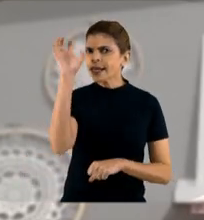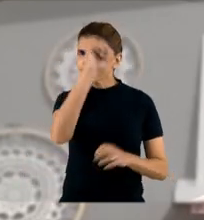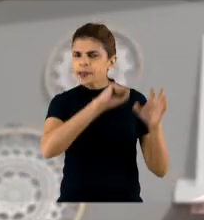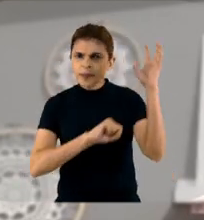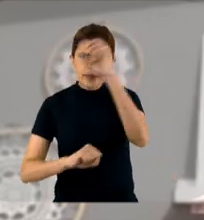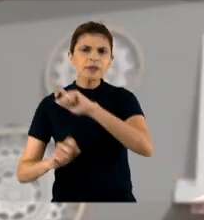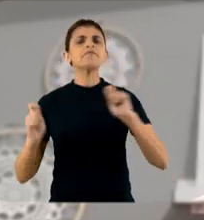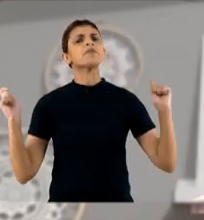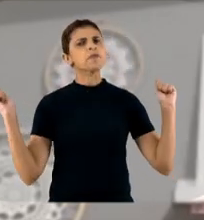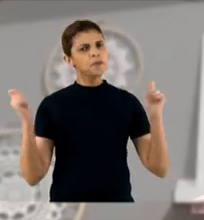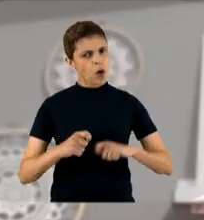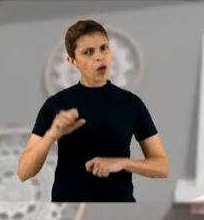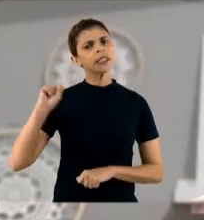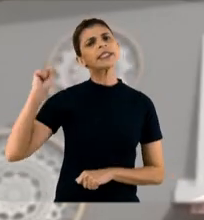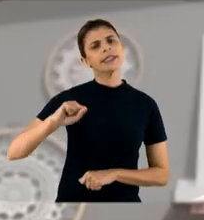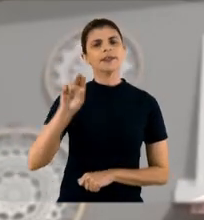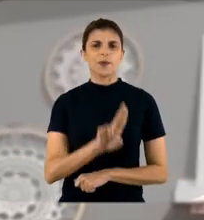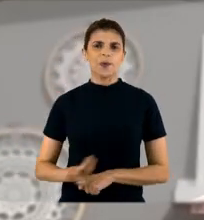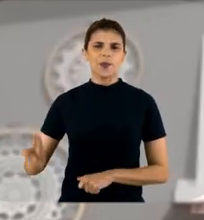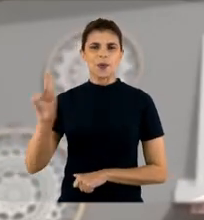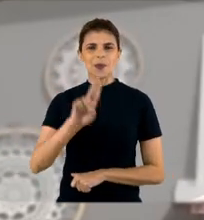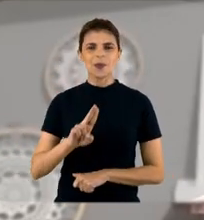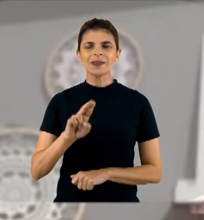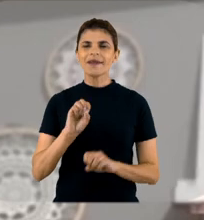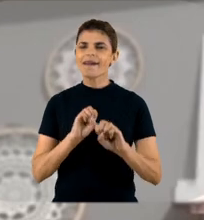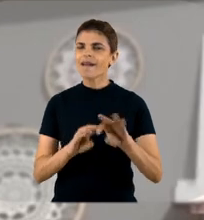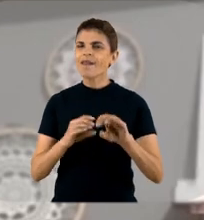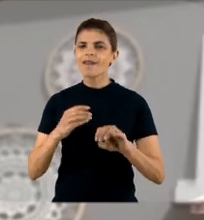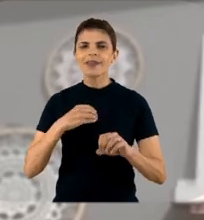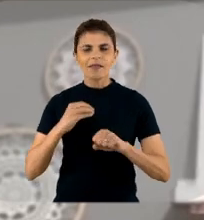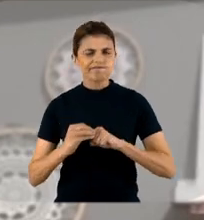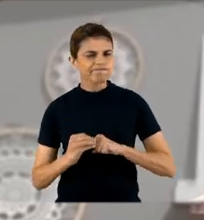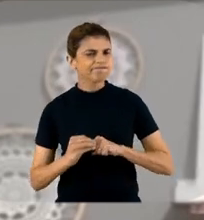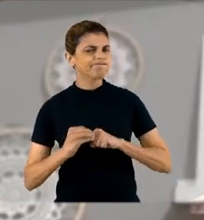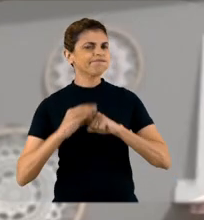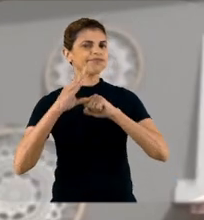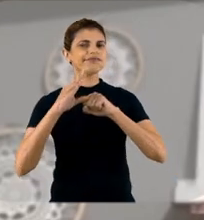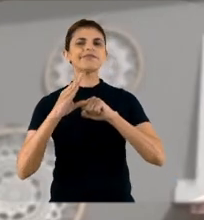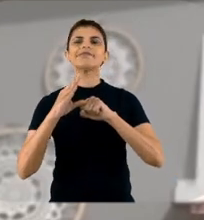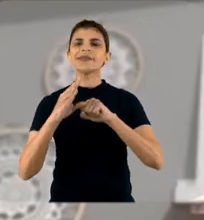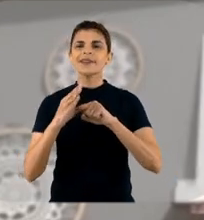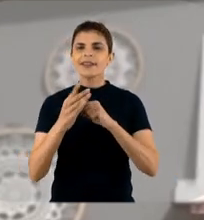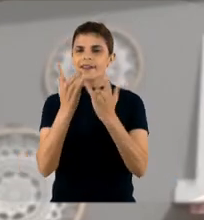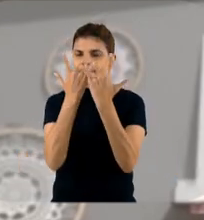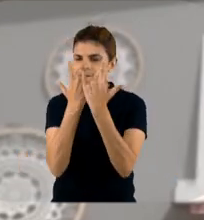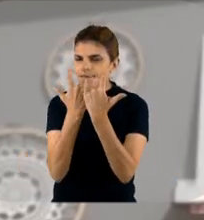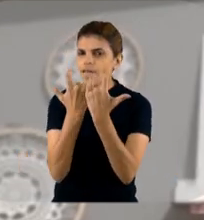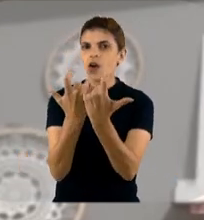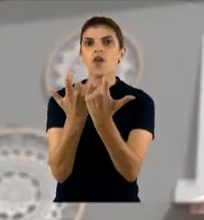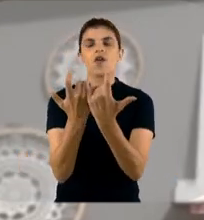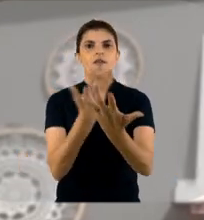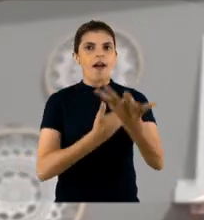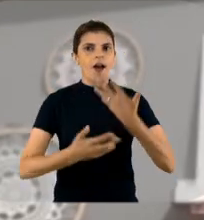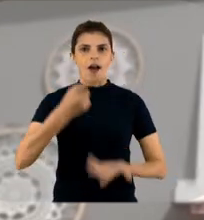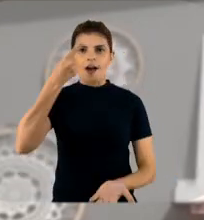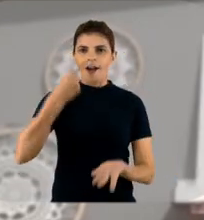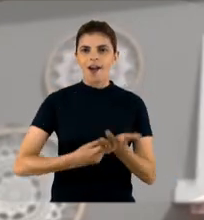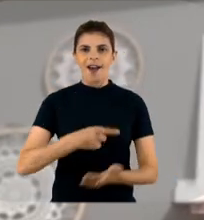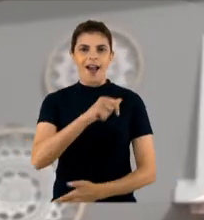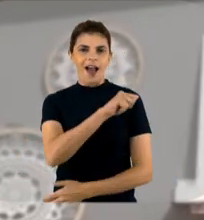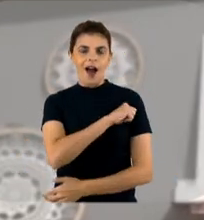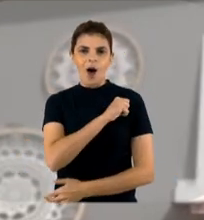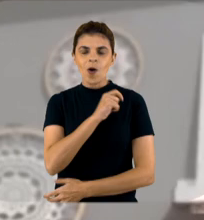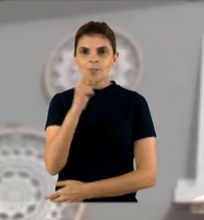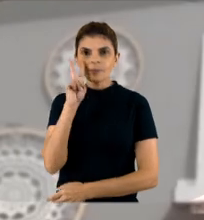de aprendizagem podem ser usadas de modo que as aulas tenham um caráter lúdico, envolvente e que gerem comprometimento